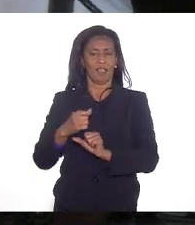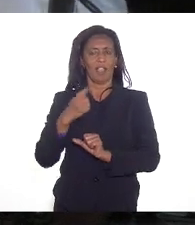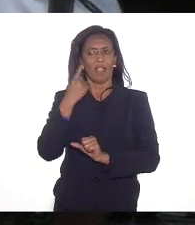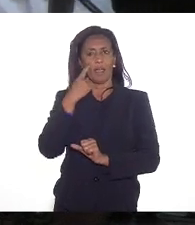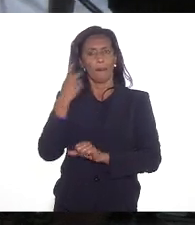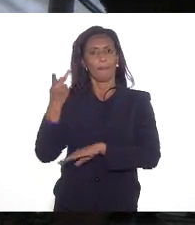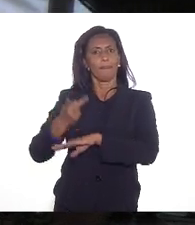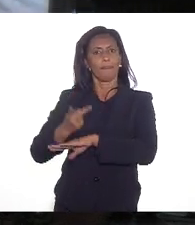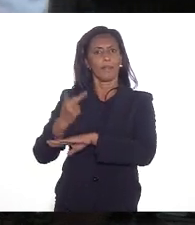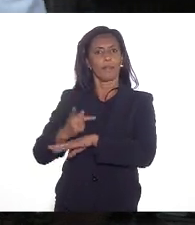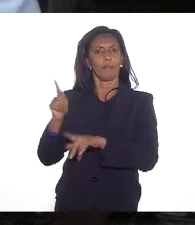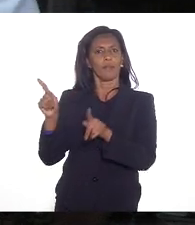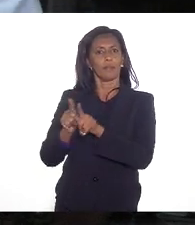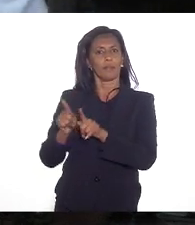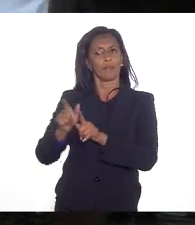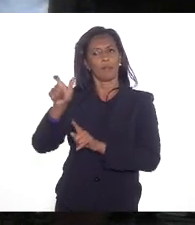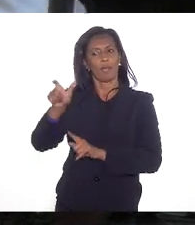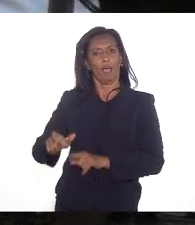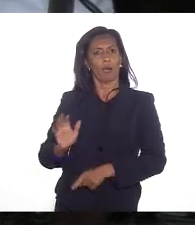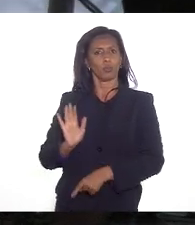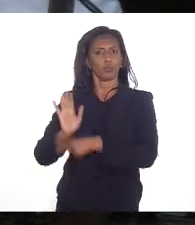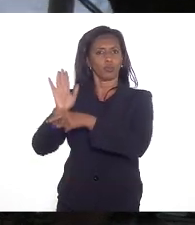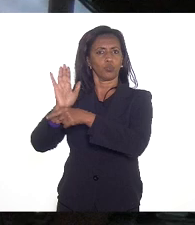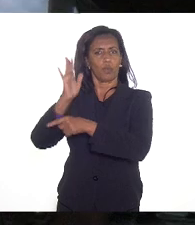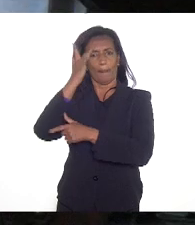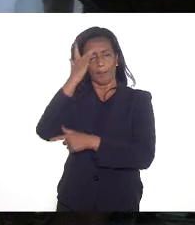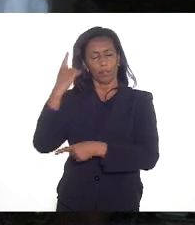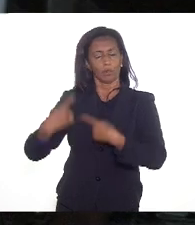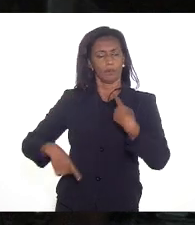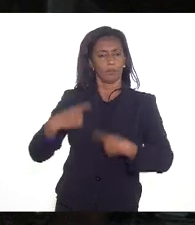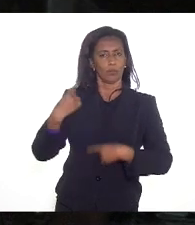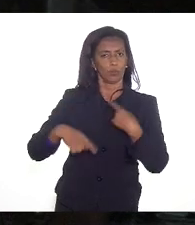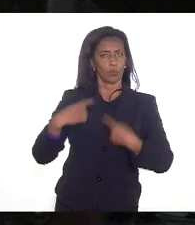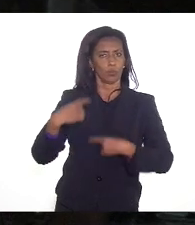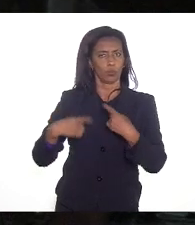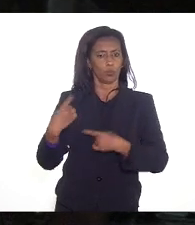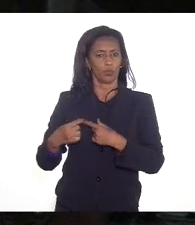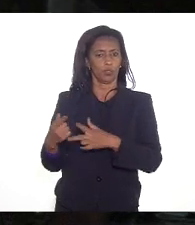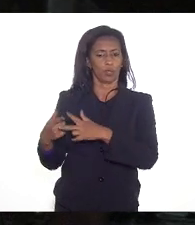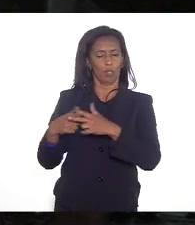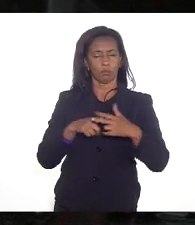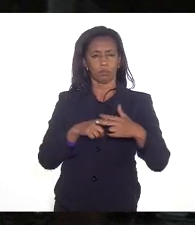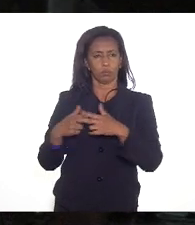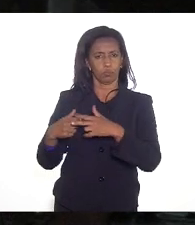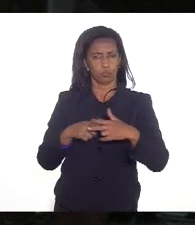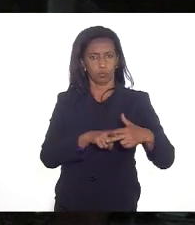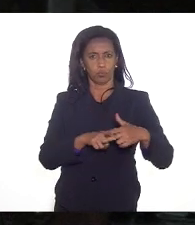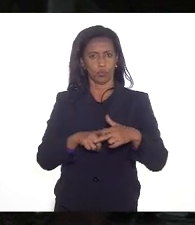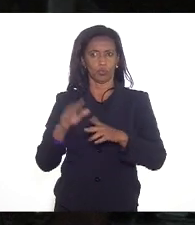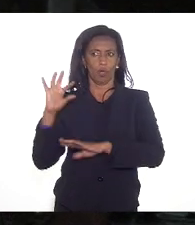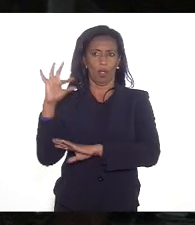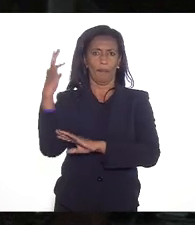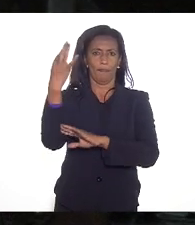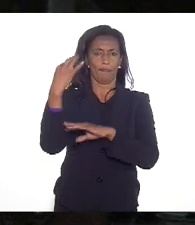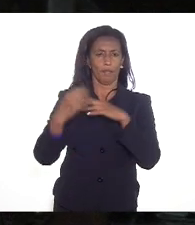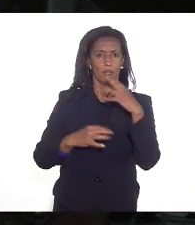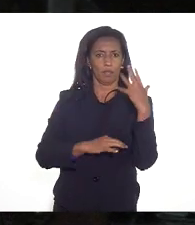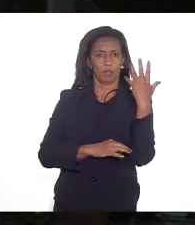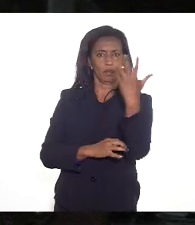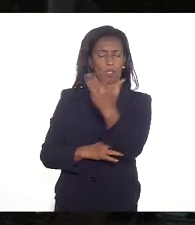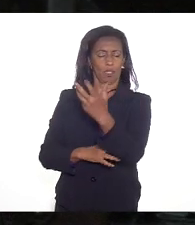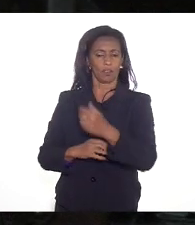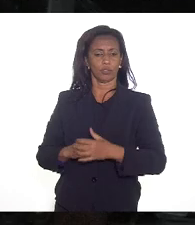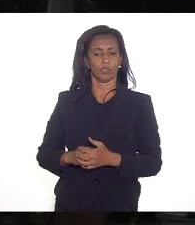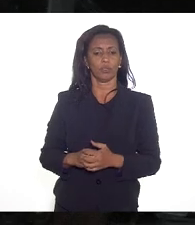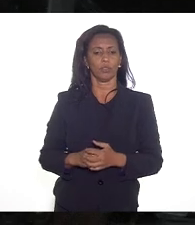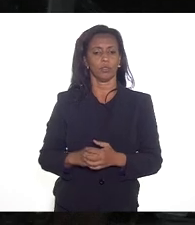catadores estabelece com fonte de custeio para essa política recurso de termo de ajustamento de Conduta por danos ambientais obrigações